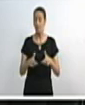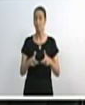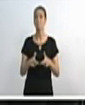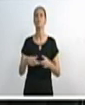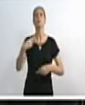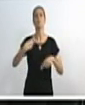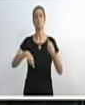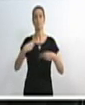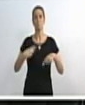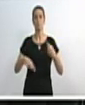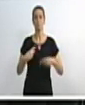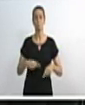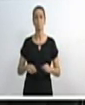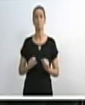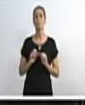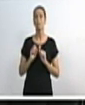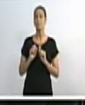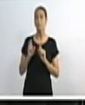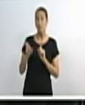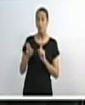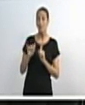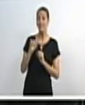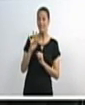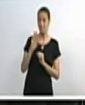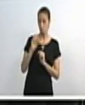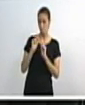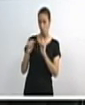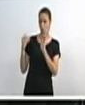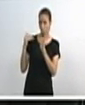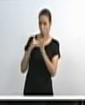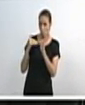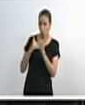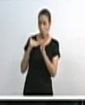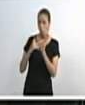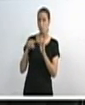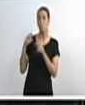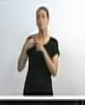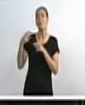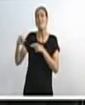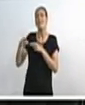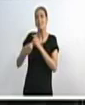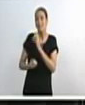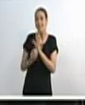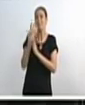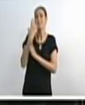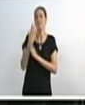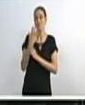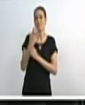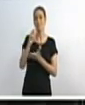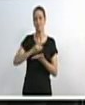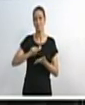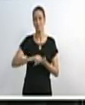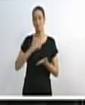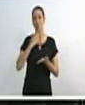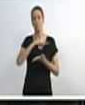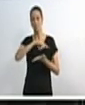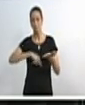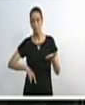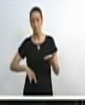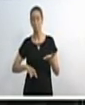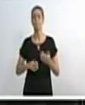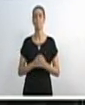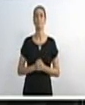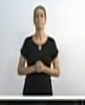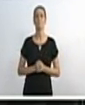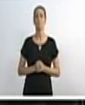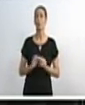Vamos deixar o vereador Ito para discutir por último, por gentileza, como autor do requerimento. Tem mais alguém que queira discutir? Então, vereador